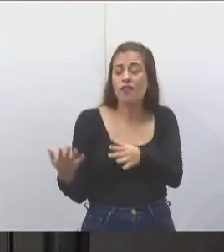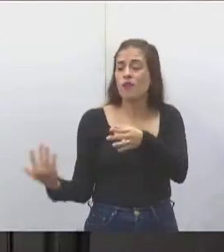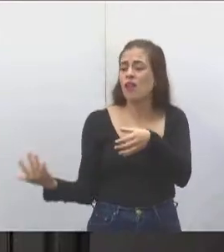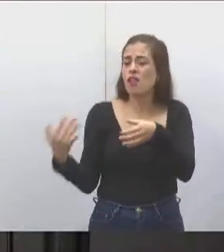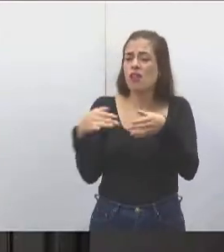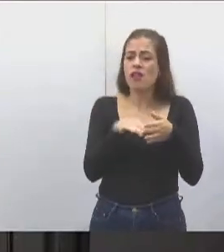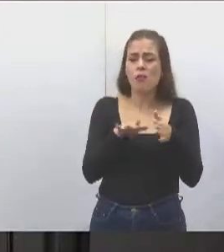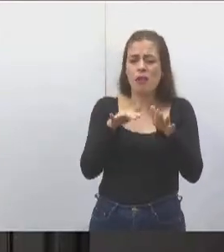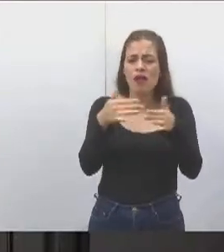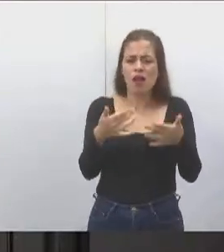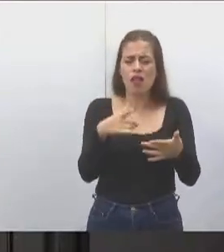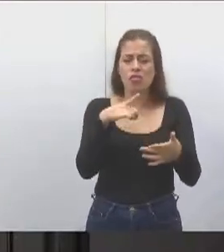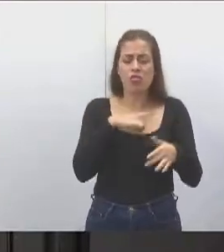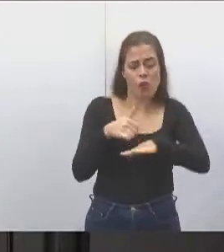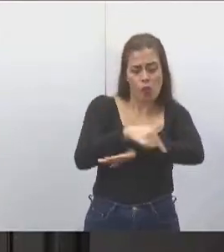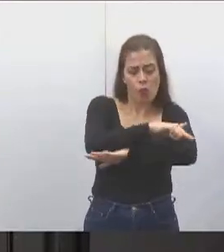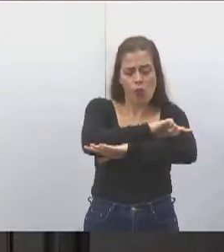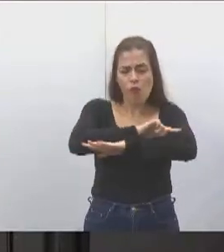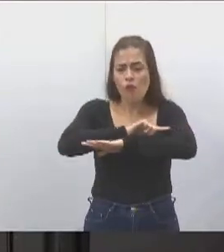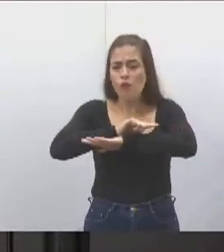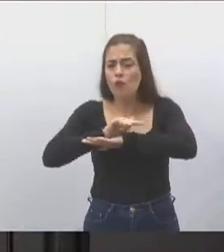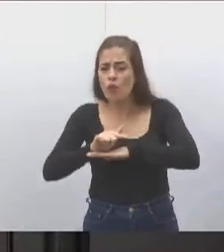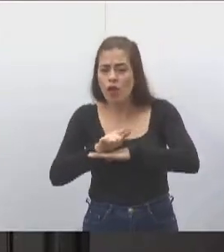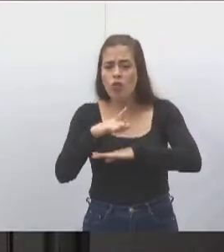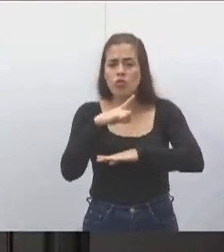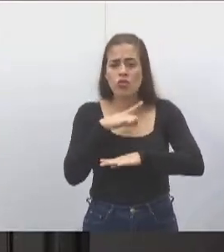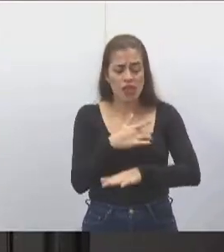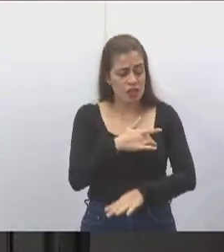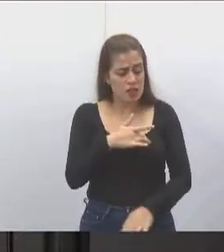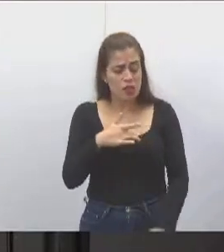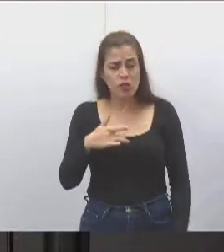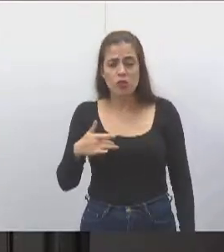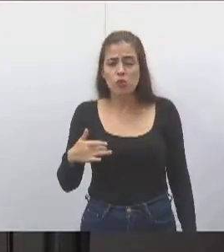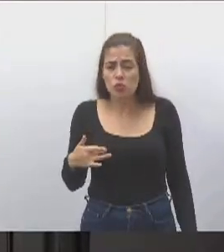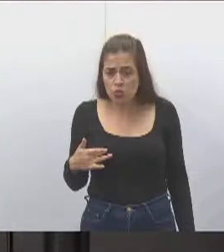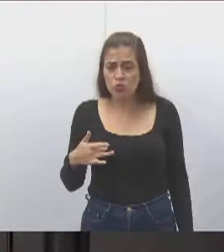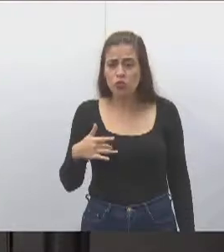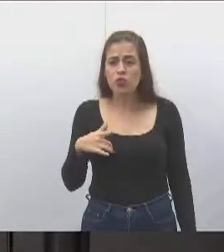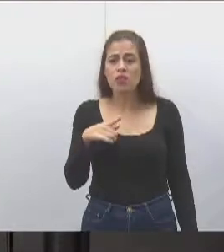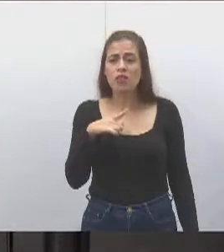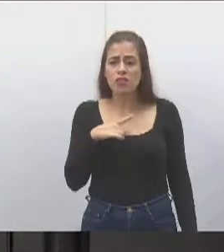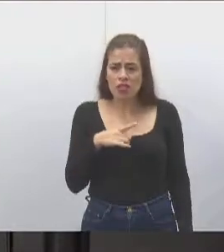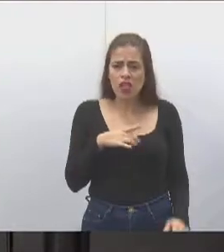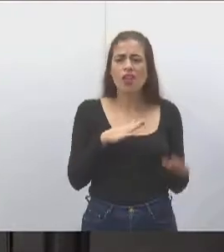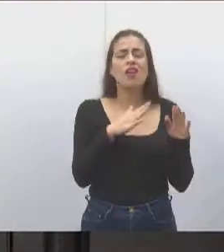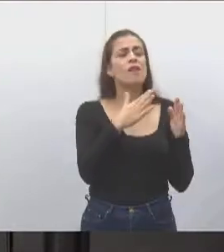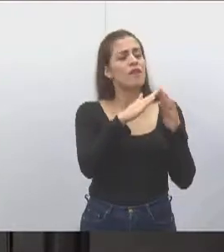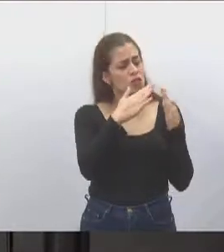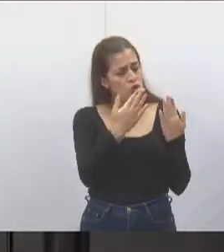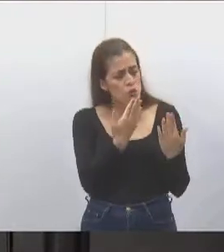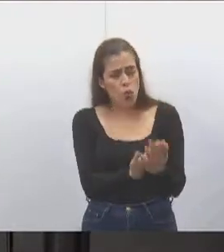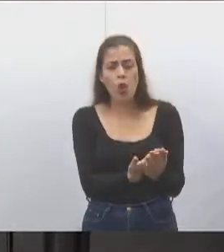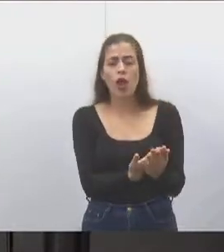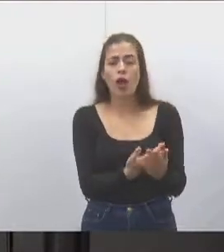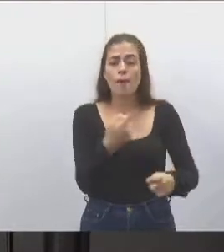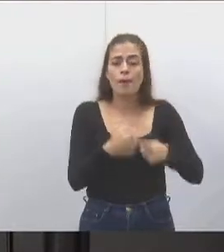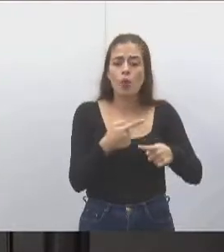vir o asfalto, para poder vir a saúde, para poder vir escola, porque eu